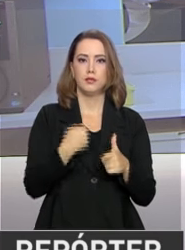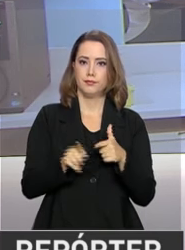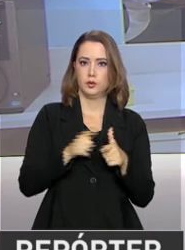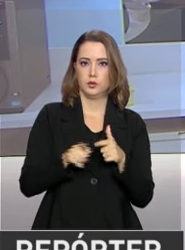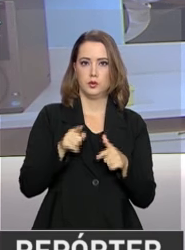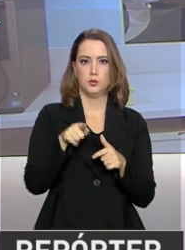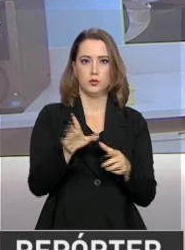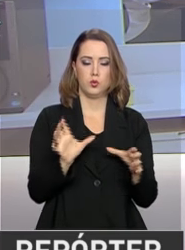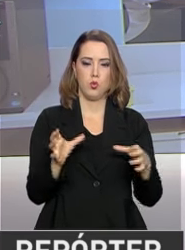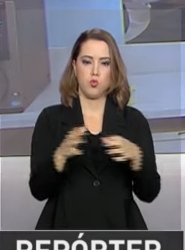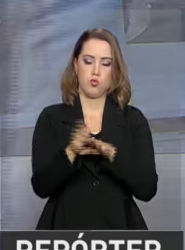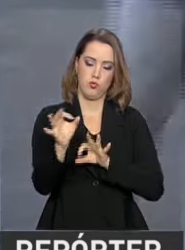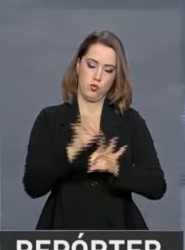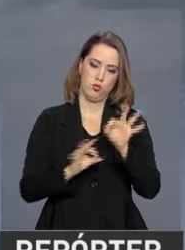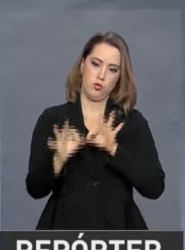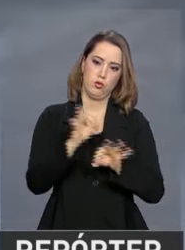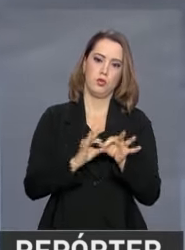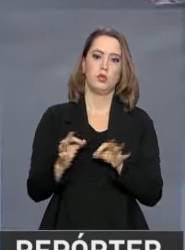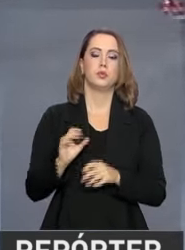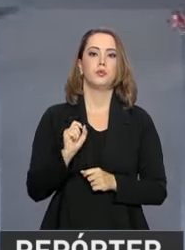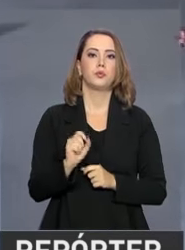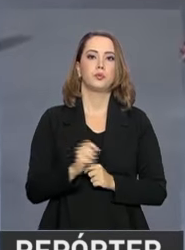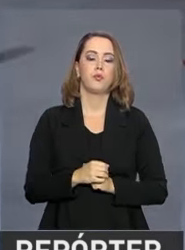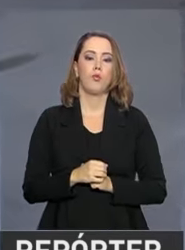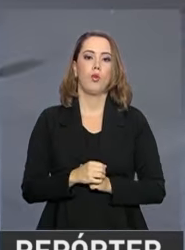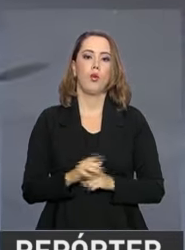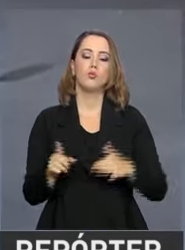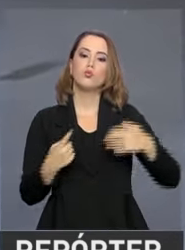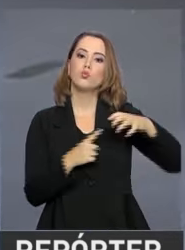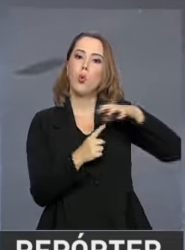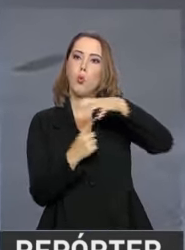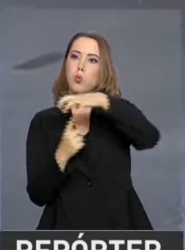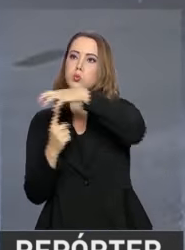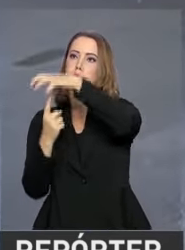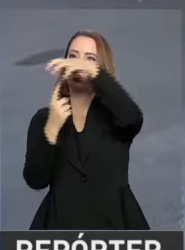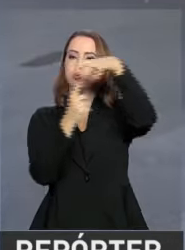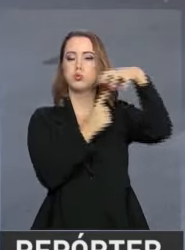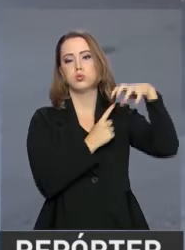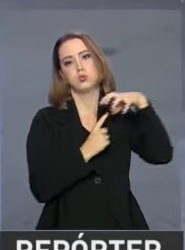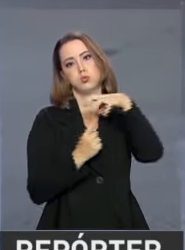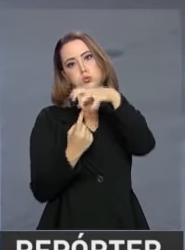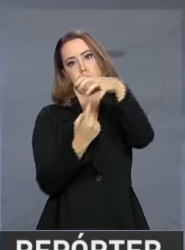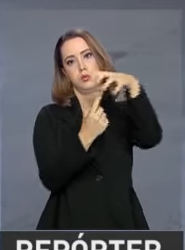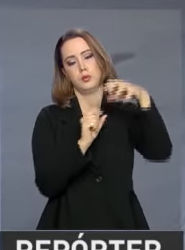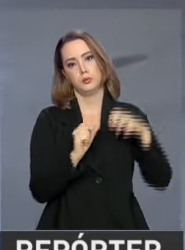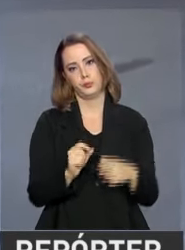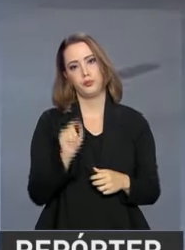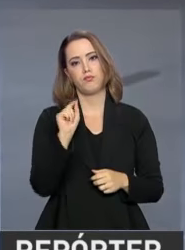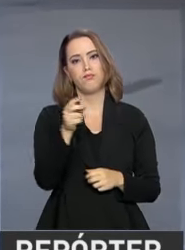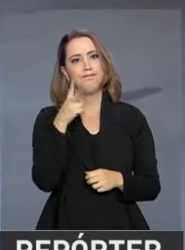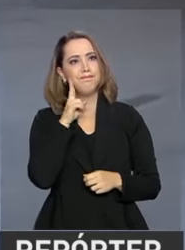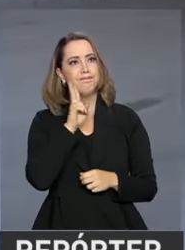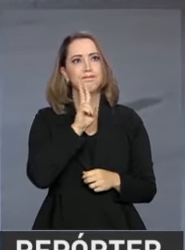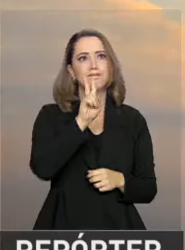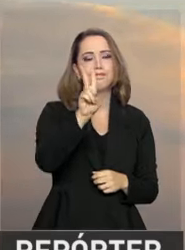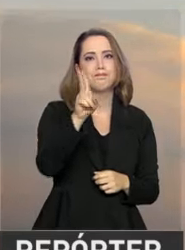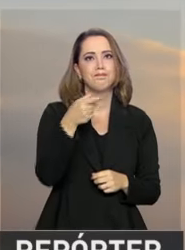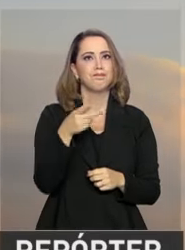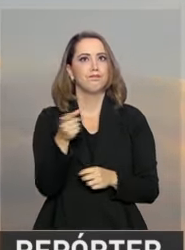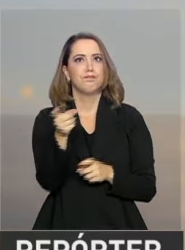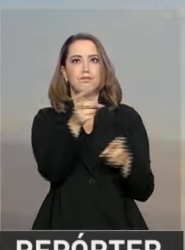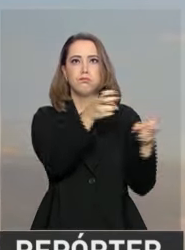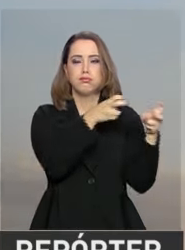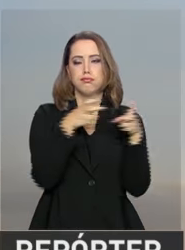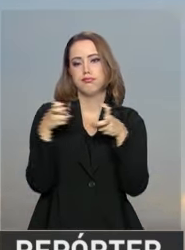aéreo os balões do tipo junino não tripulados não são detectados por radares e